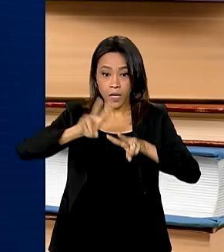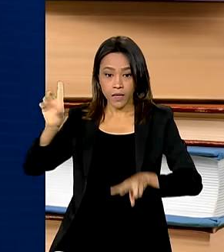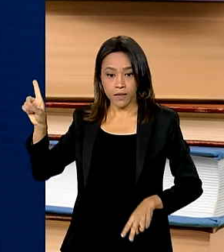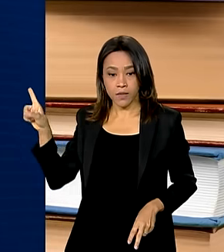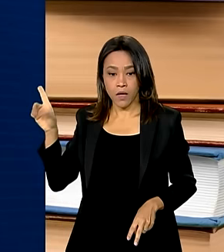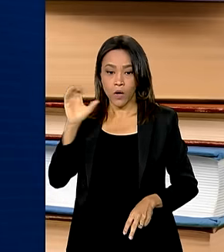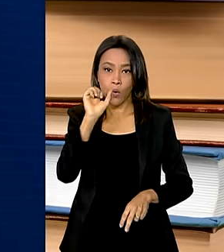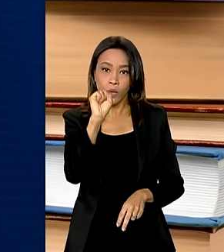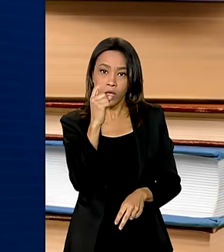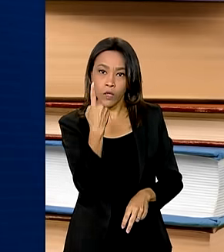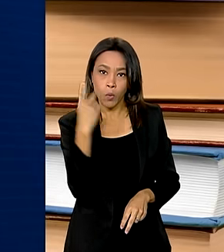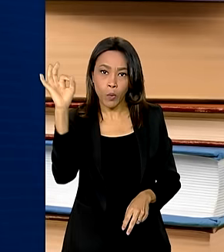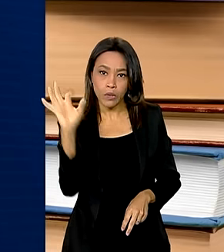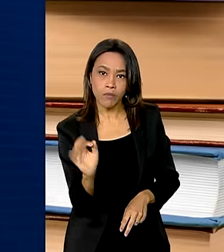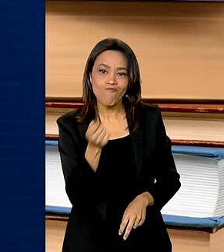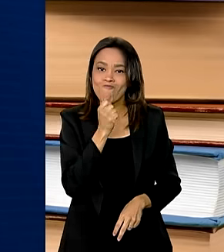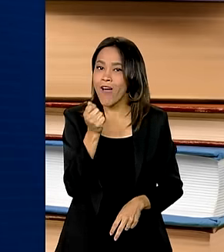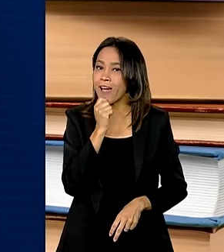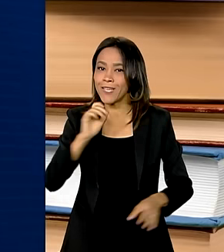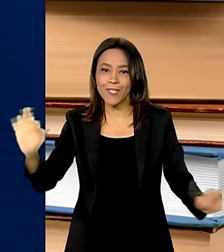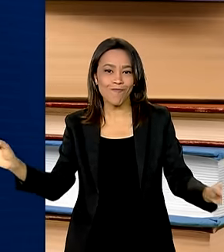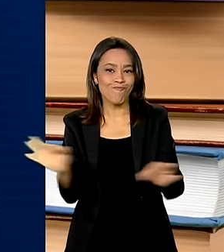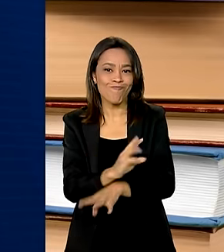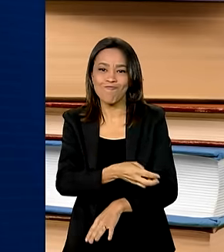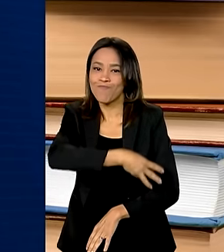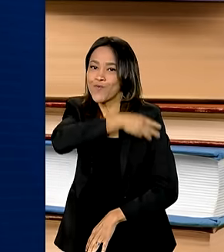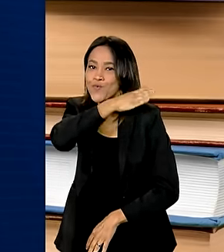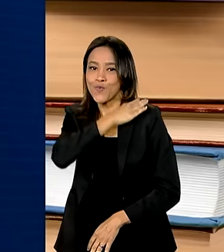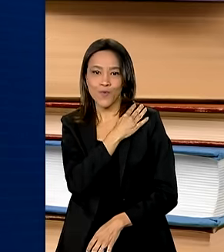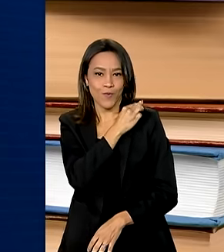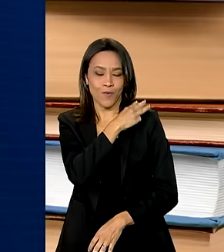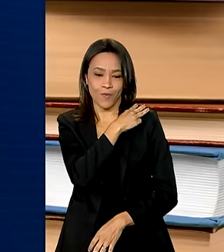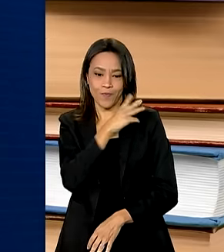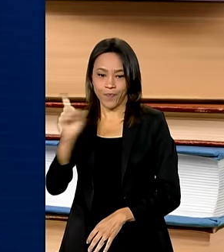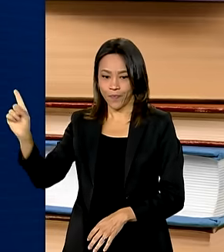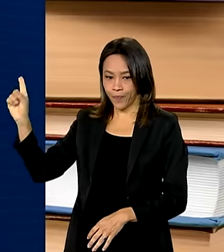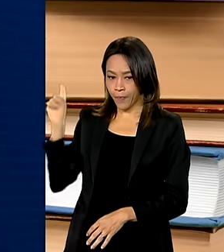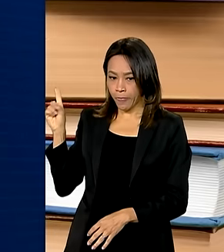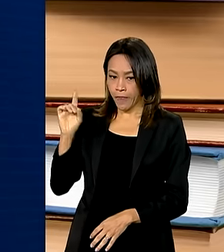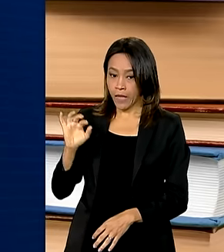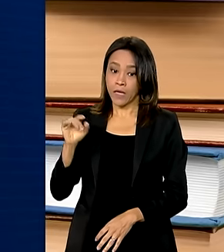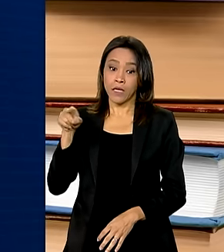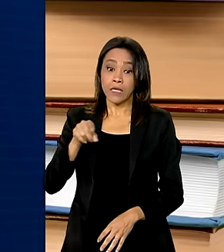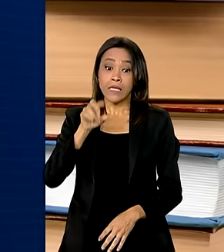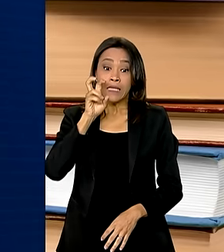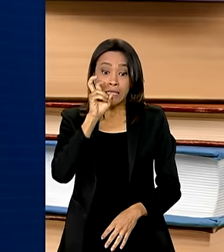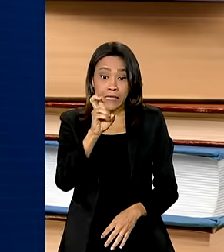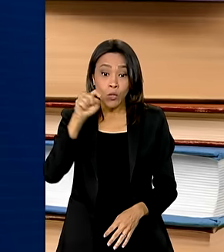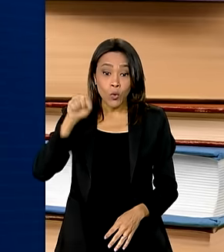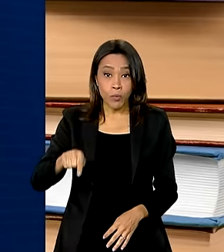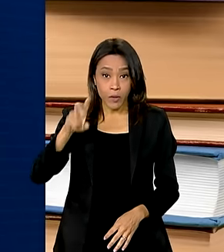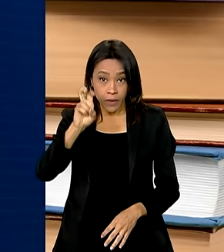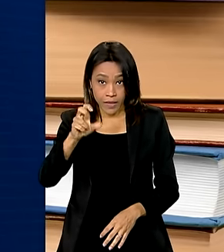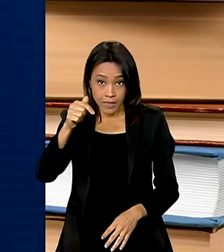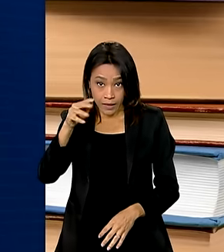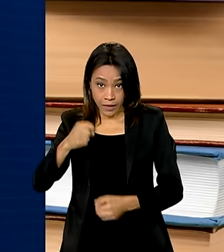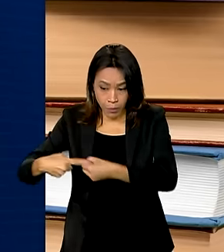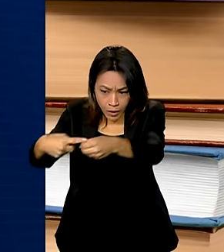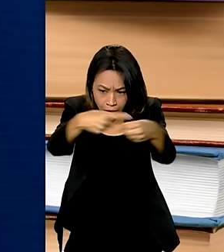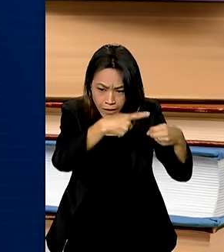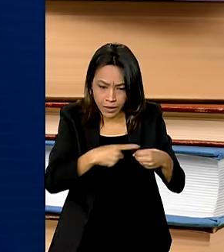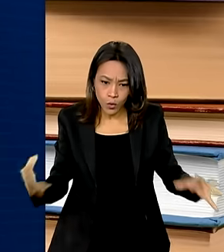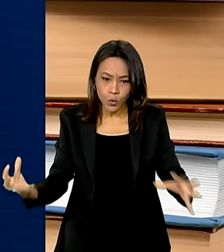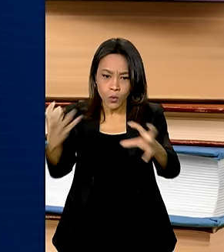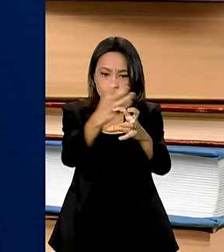81% não concluíram a educação básica. Dos 5.570 municípios brasileiros, 1